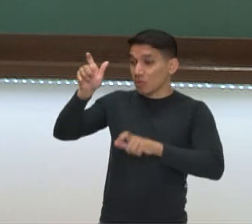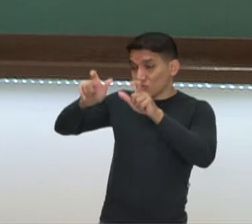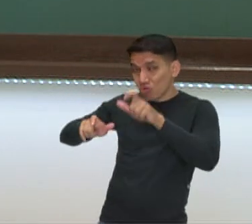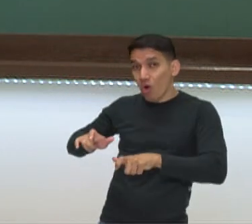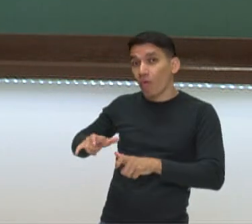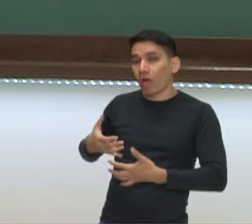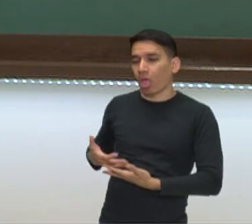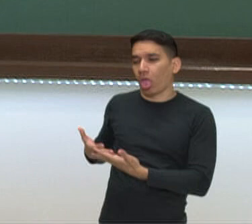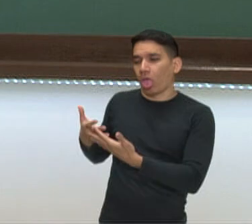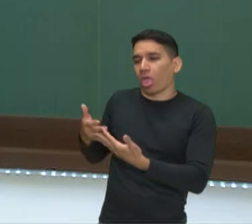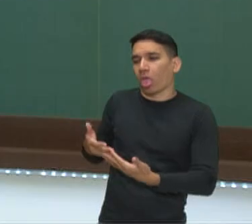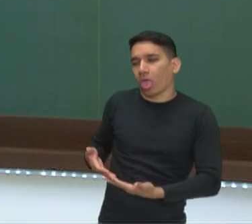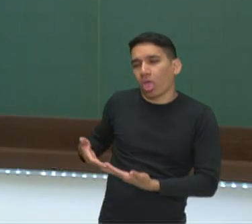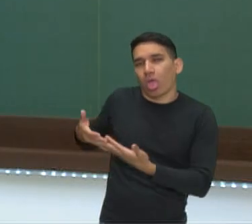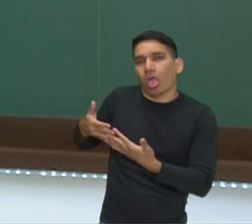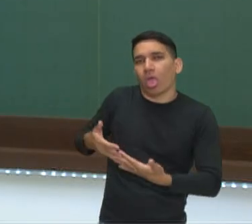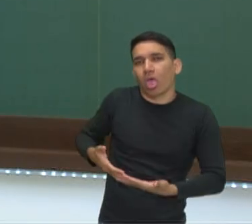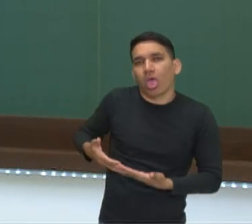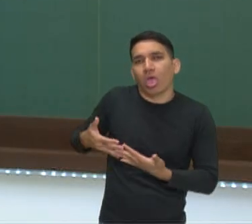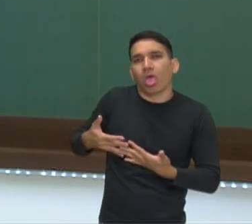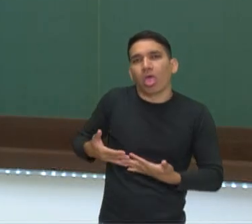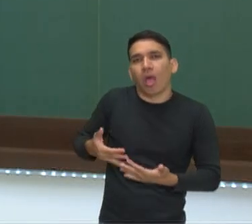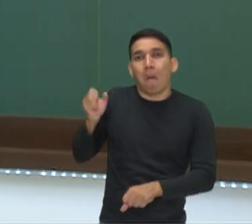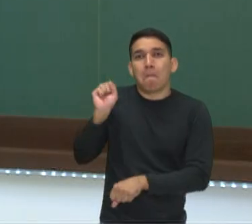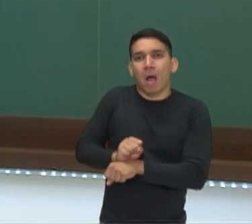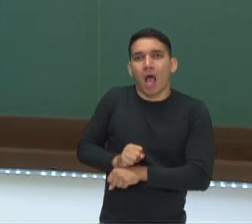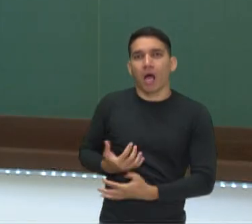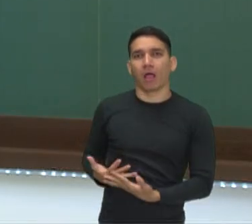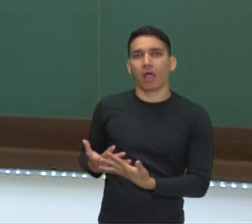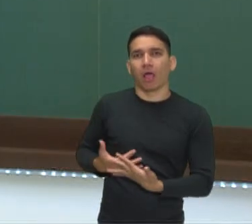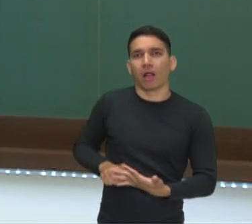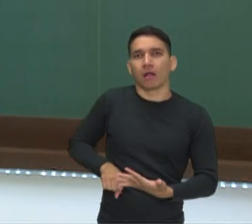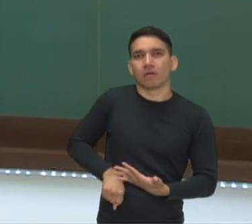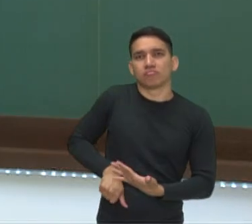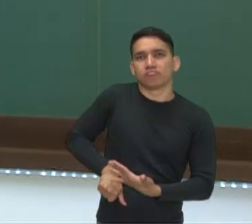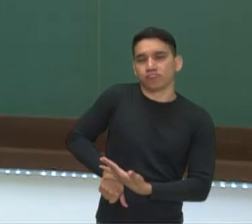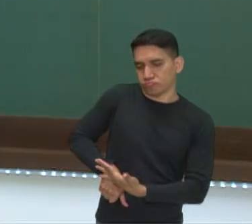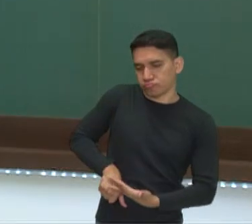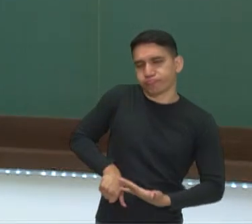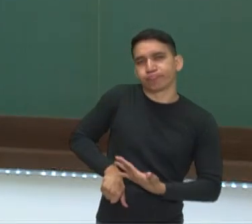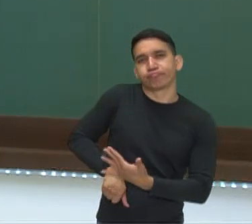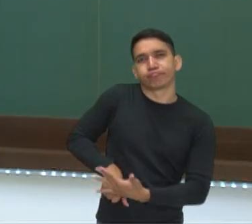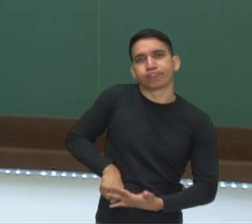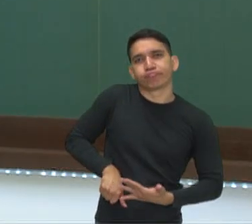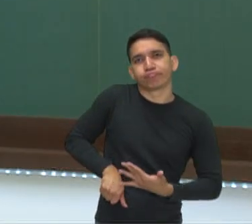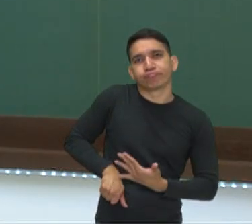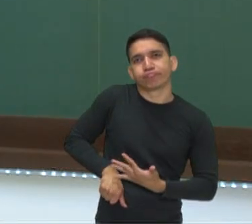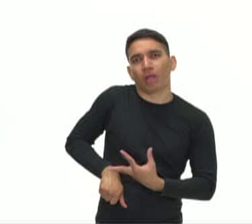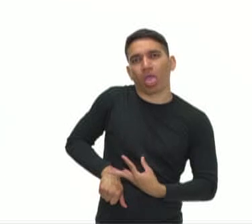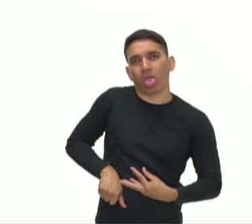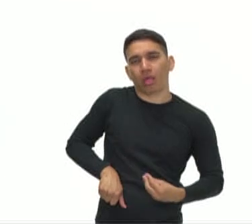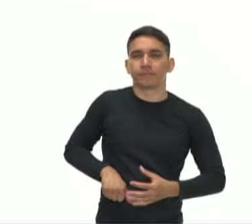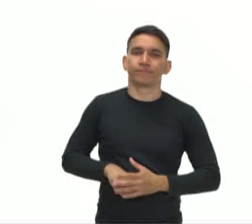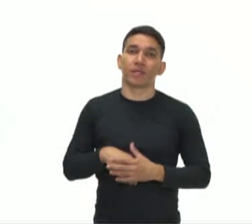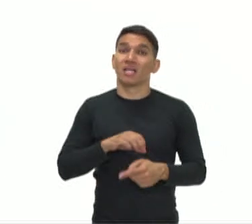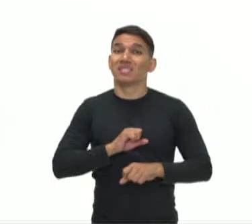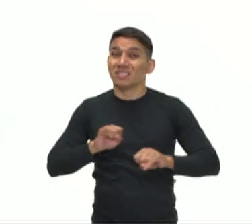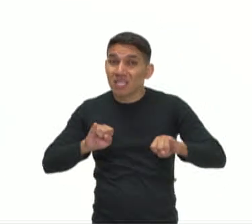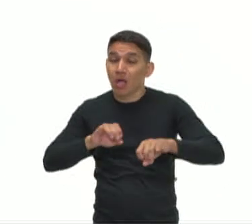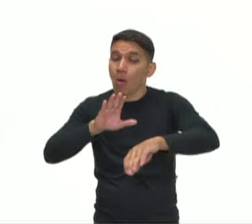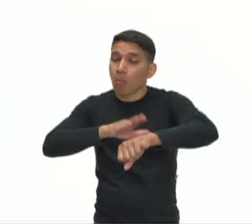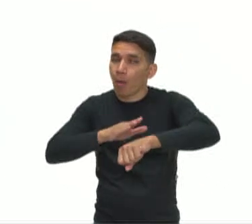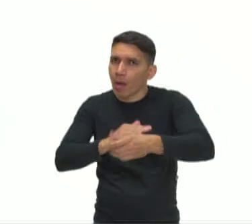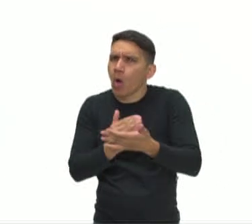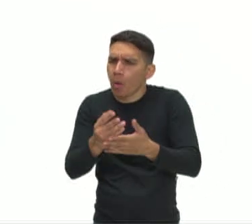está desenvolvendo um quadro desse. Quando a insuficiência renal ela é identificada